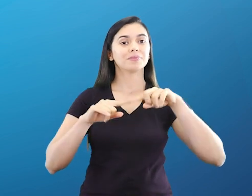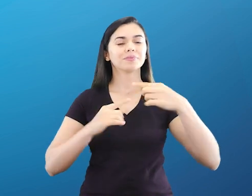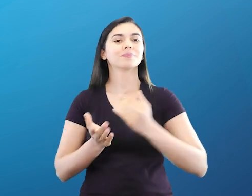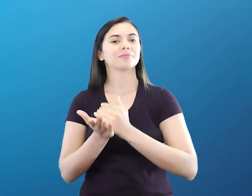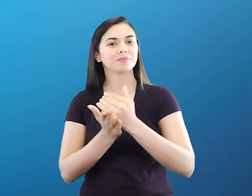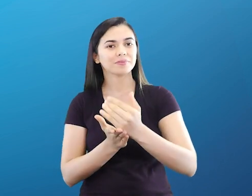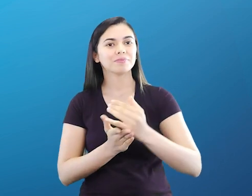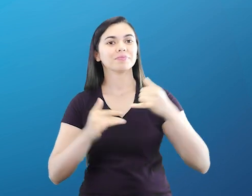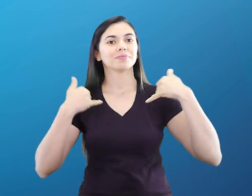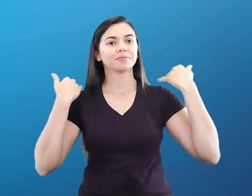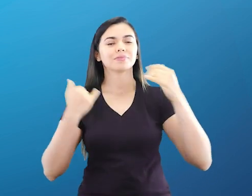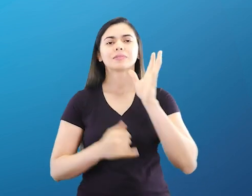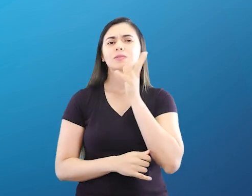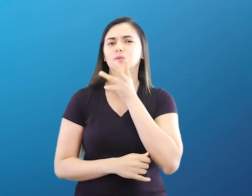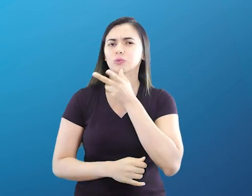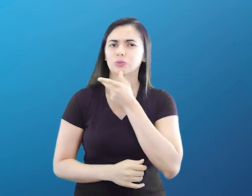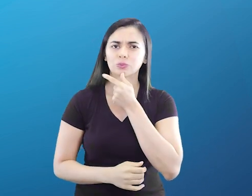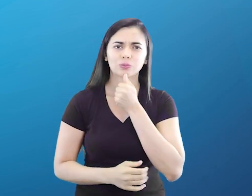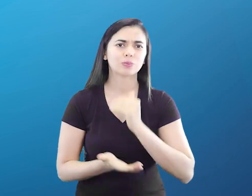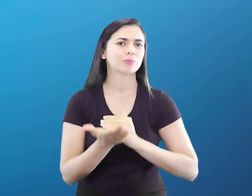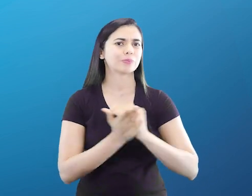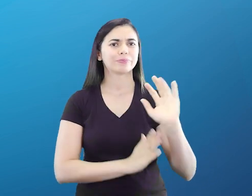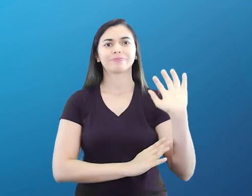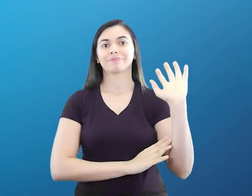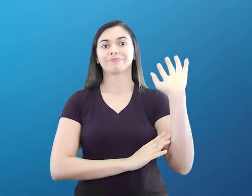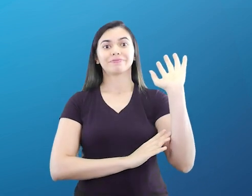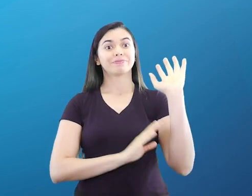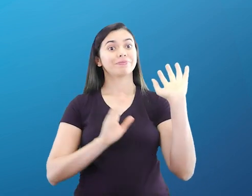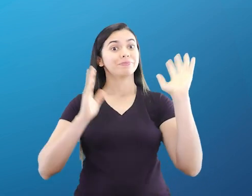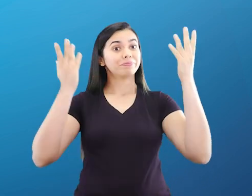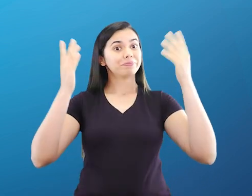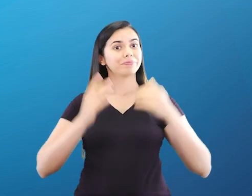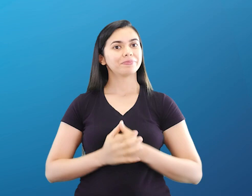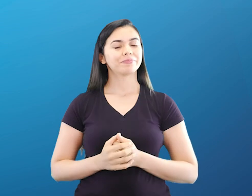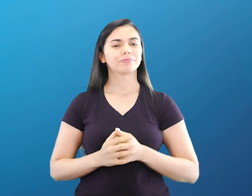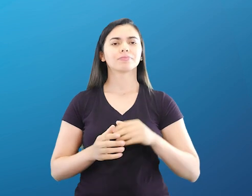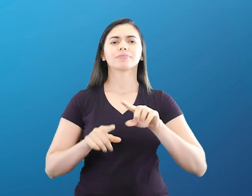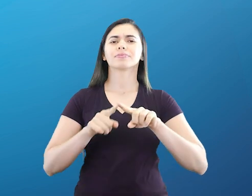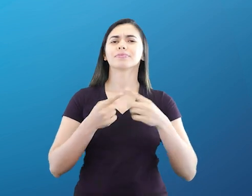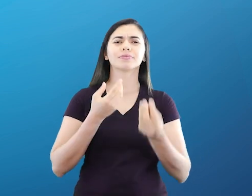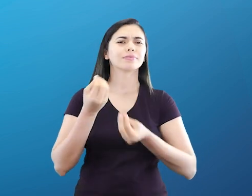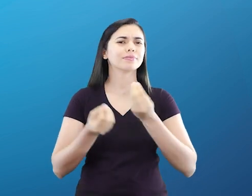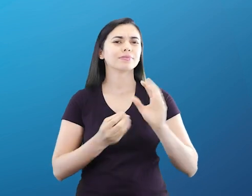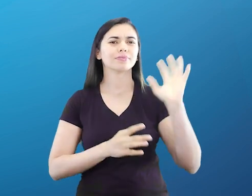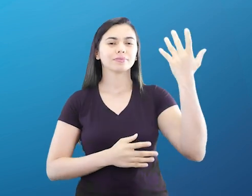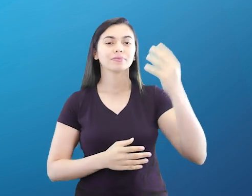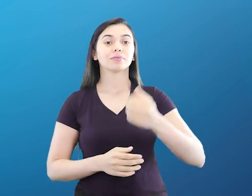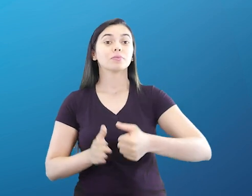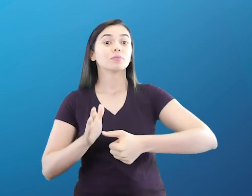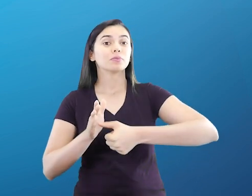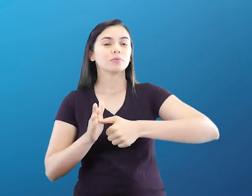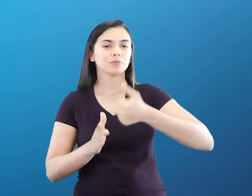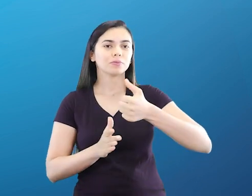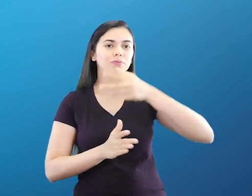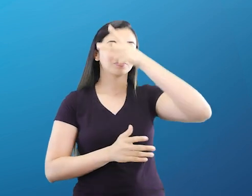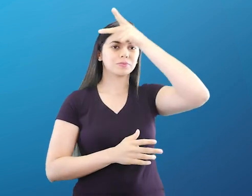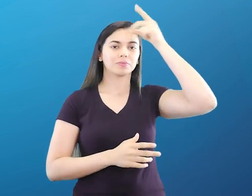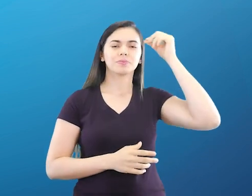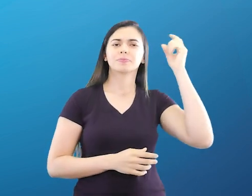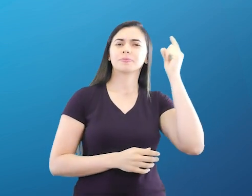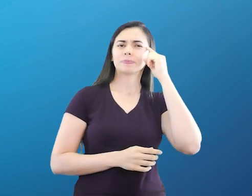tempo para a gente comemorar o aniversário da nossa cidade. E como foi que ele aconteceu? Olha só. O primeiro prefeito